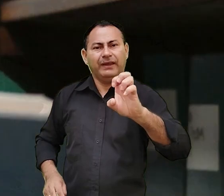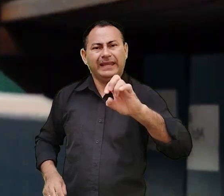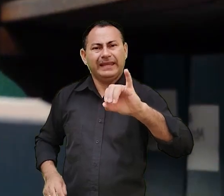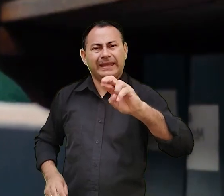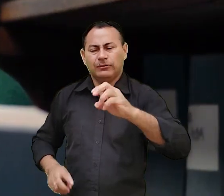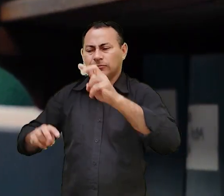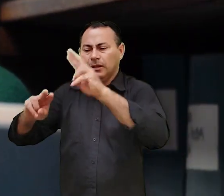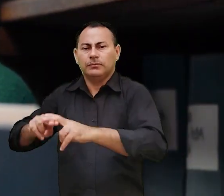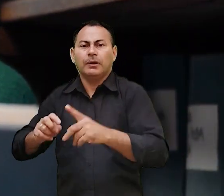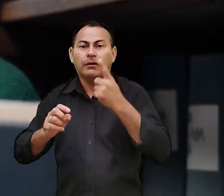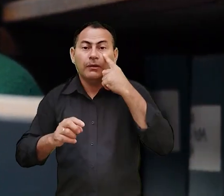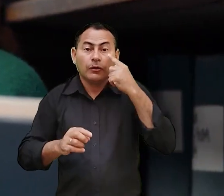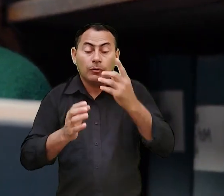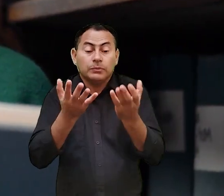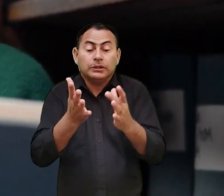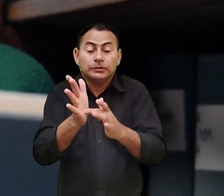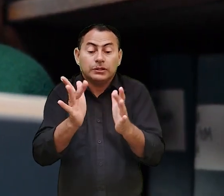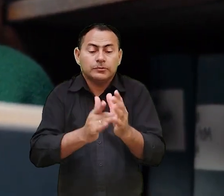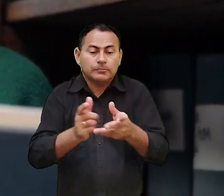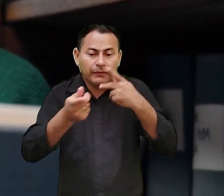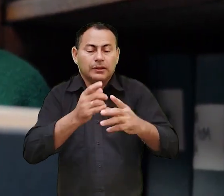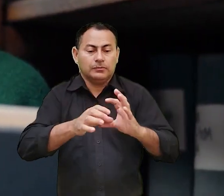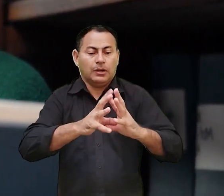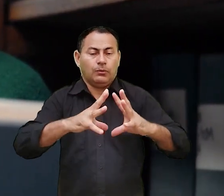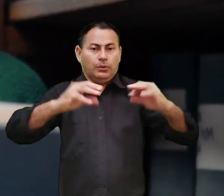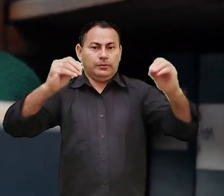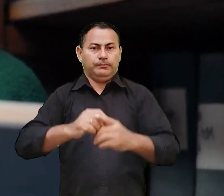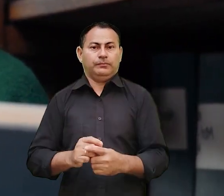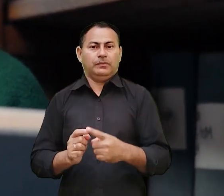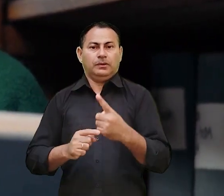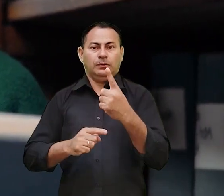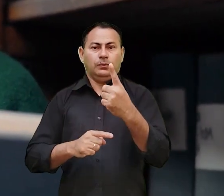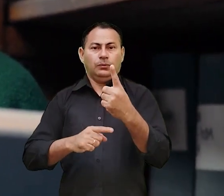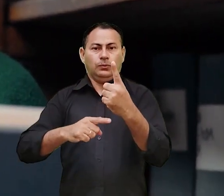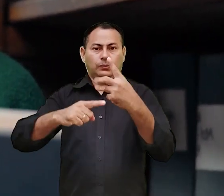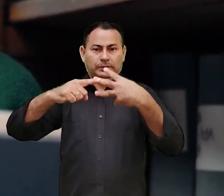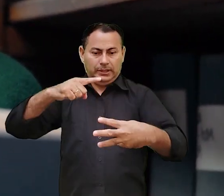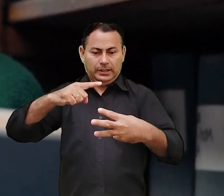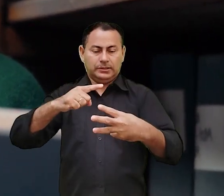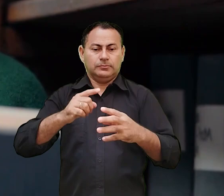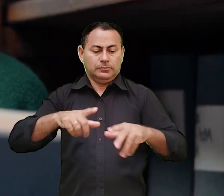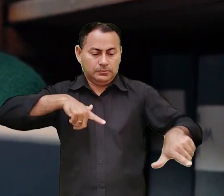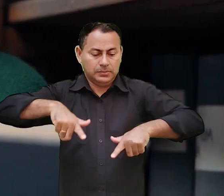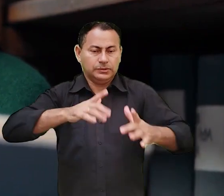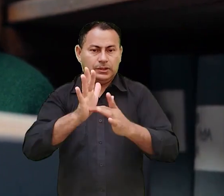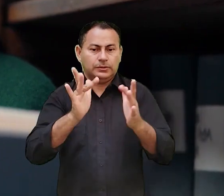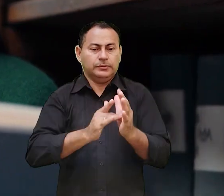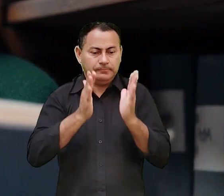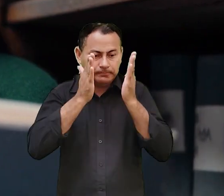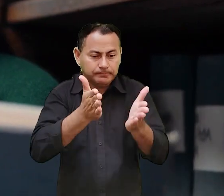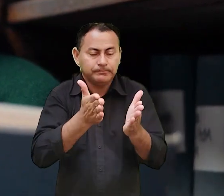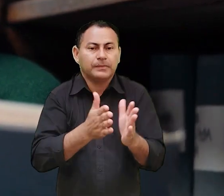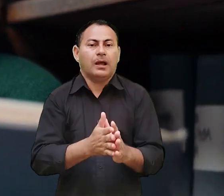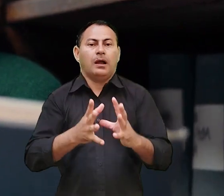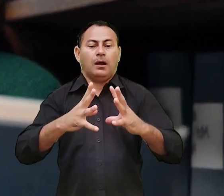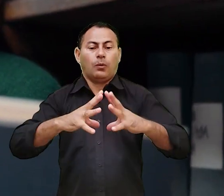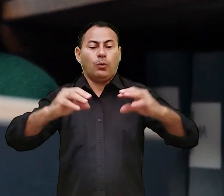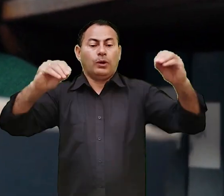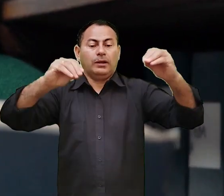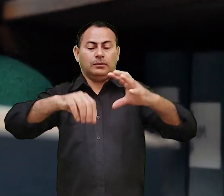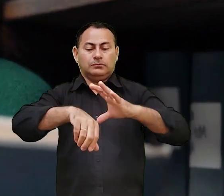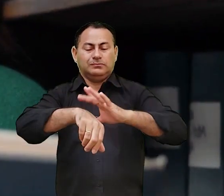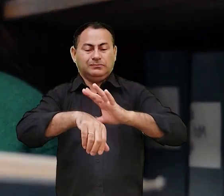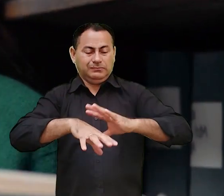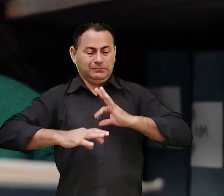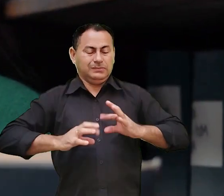do seu ministério era dedicado à cura. Cerca de 1/3 do ministério de Jesus estava relacionado à cura. Por